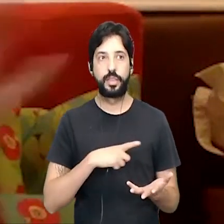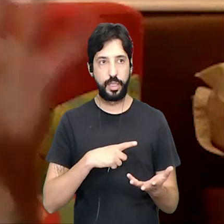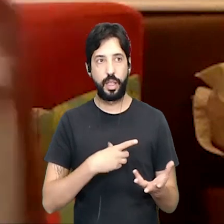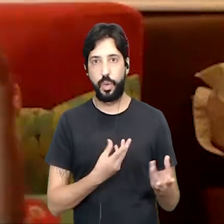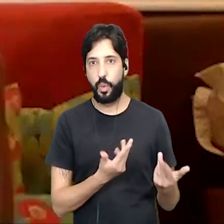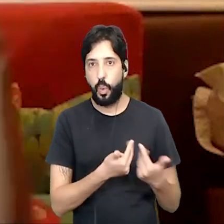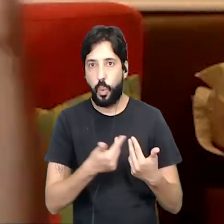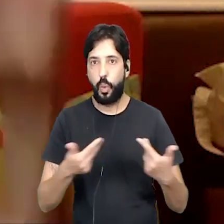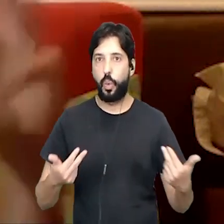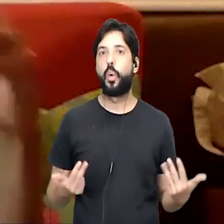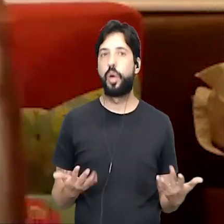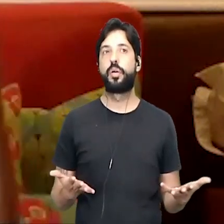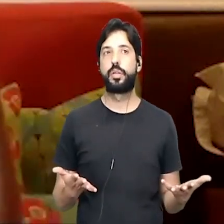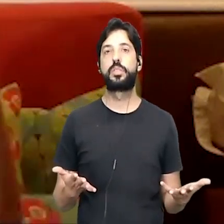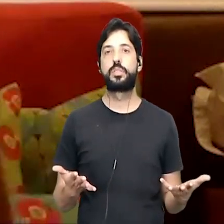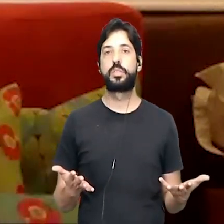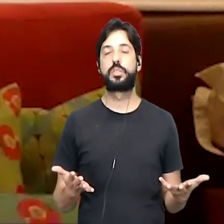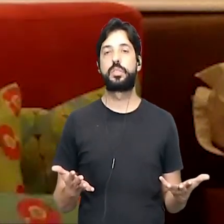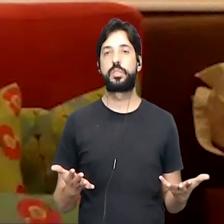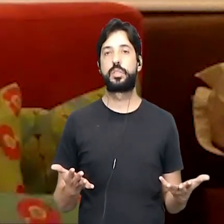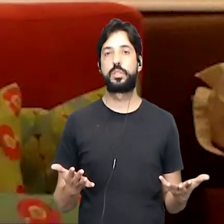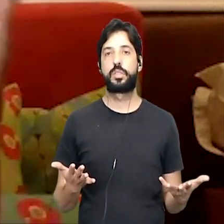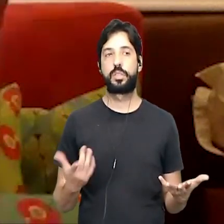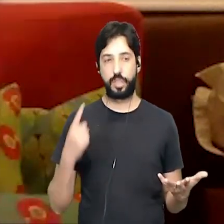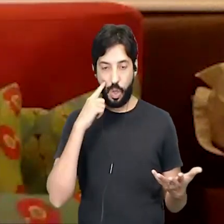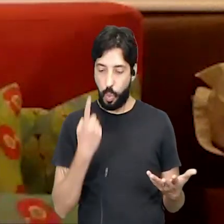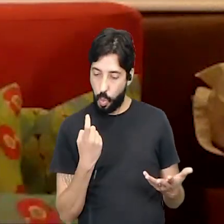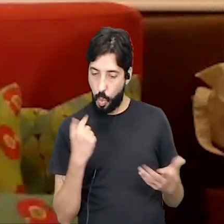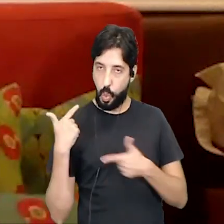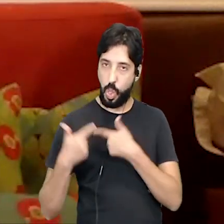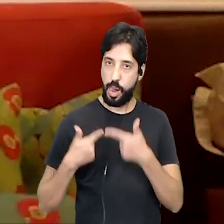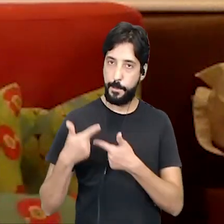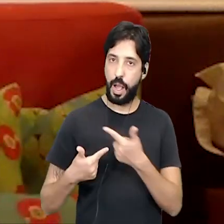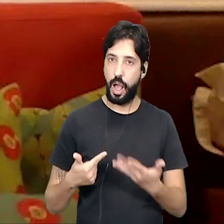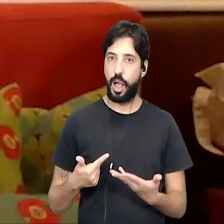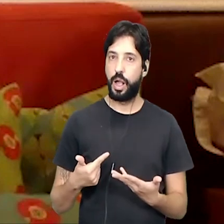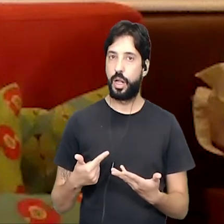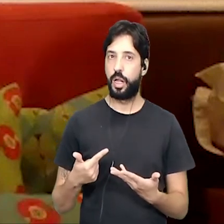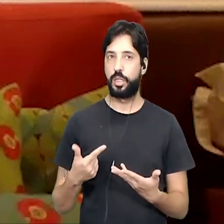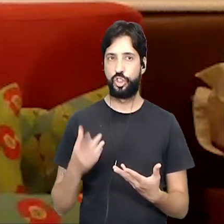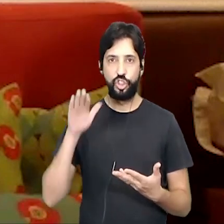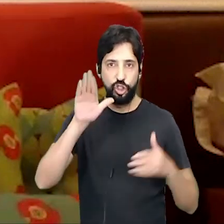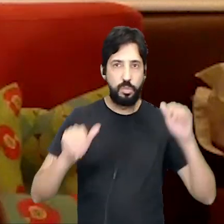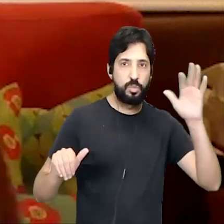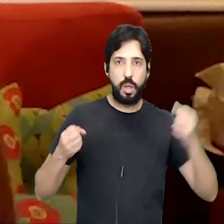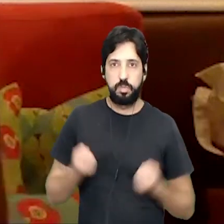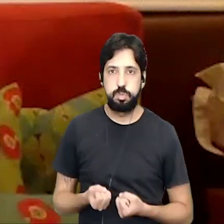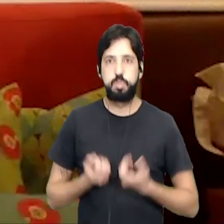Quer dizer, a gente está vendo aí que são muitas coisas, né? Que a partir de um único trabalho e a